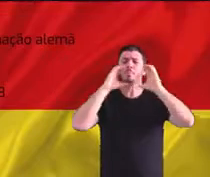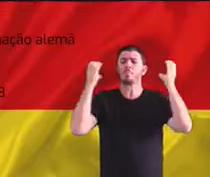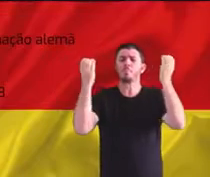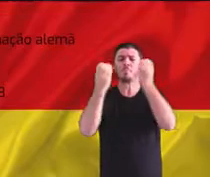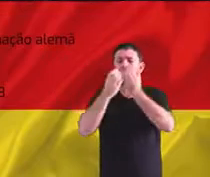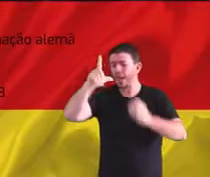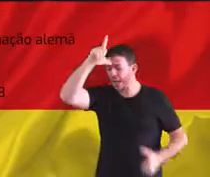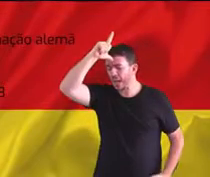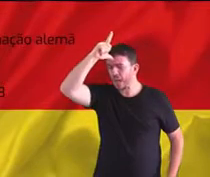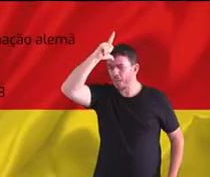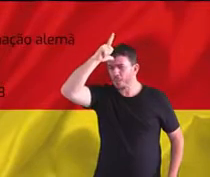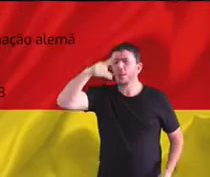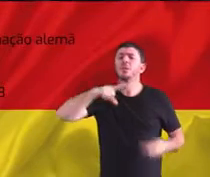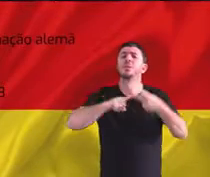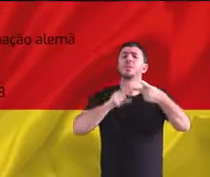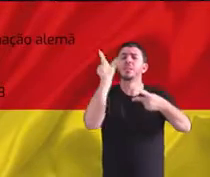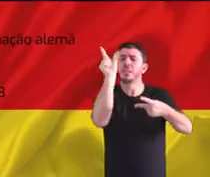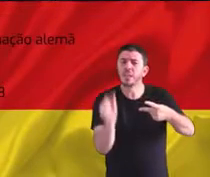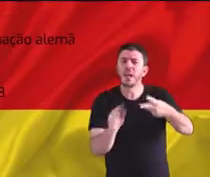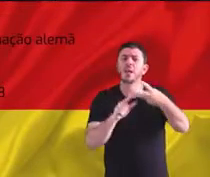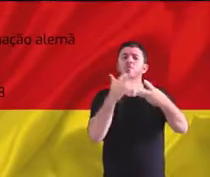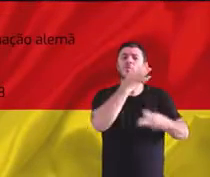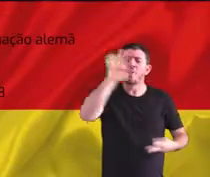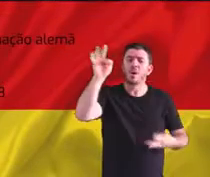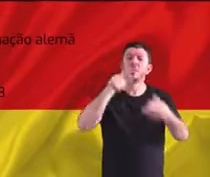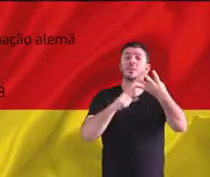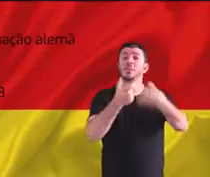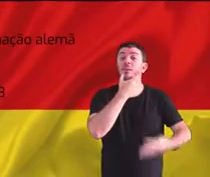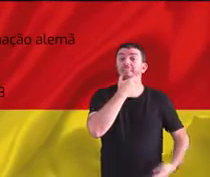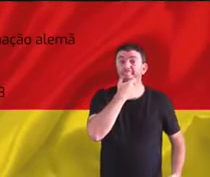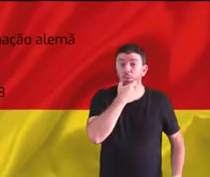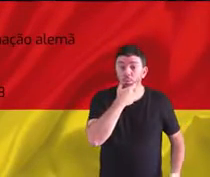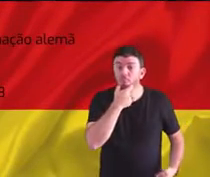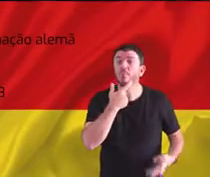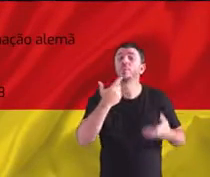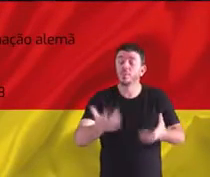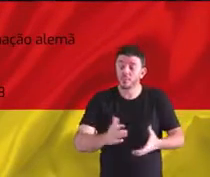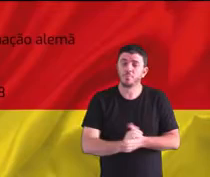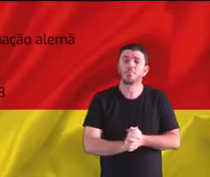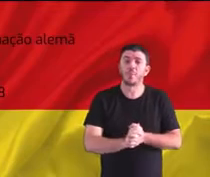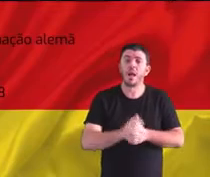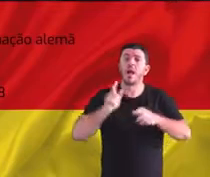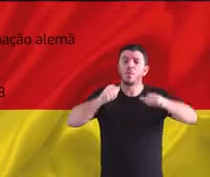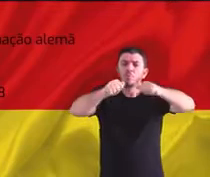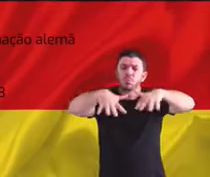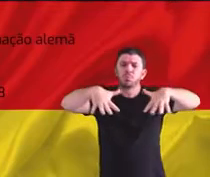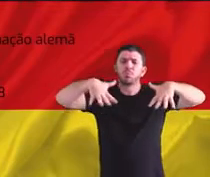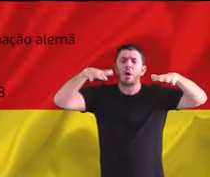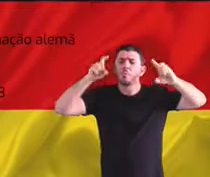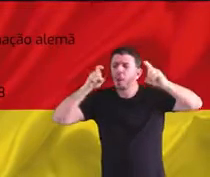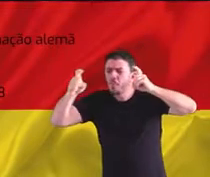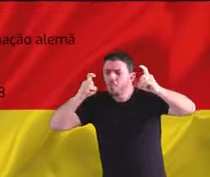Alemanha, Itália, França e Grã-Bretanha. Nessa conferência, foi determinado